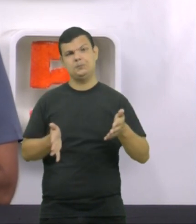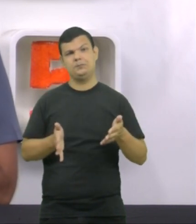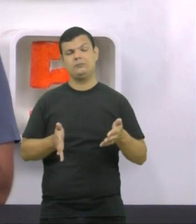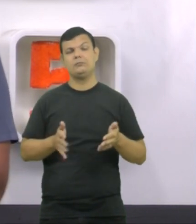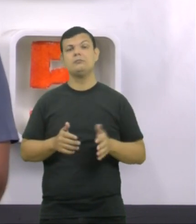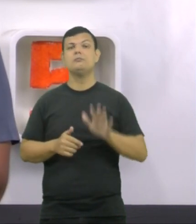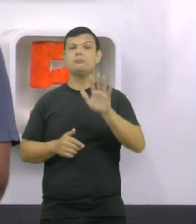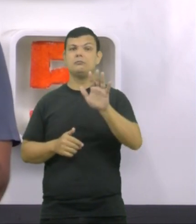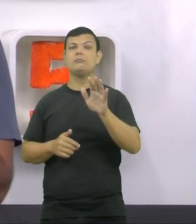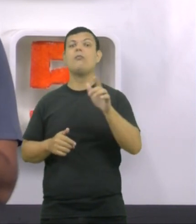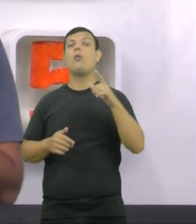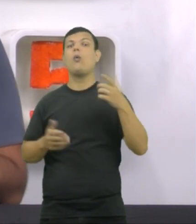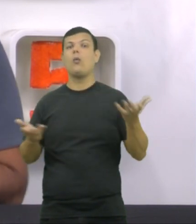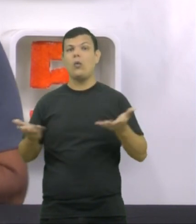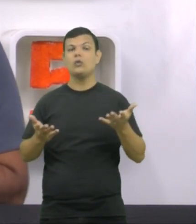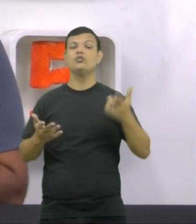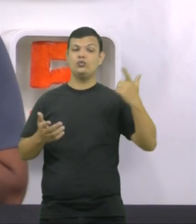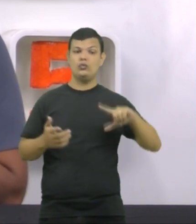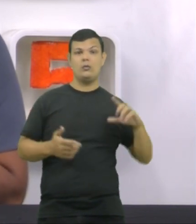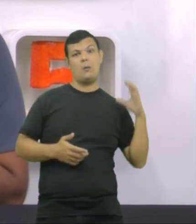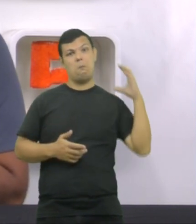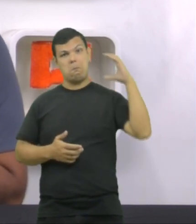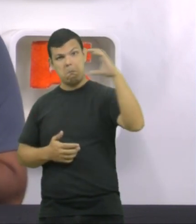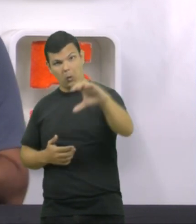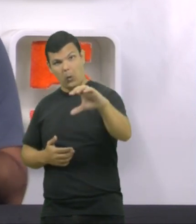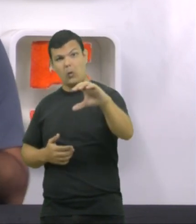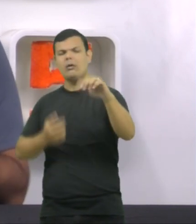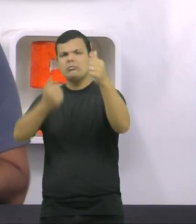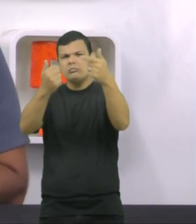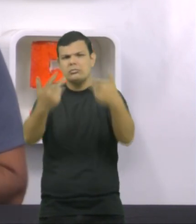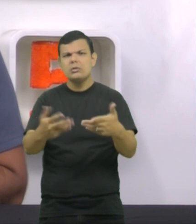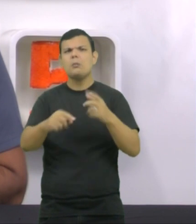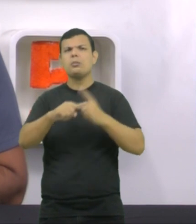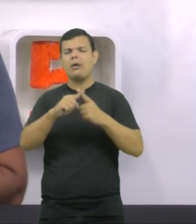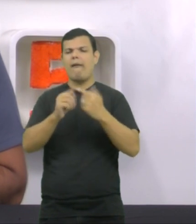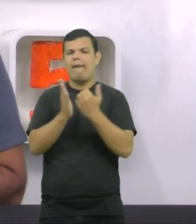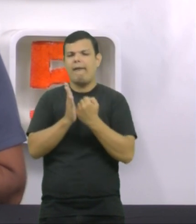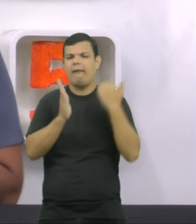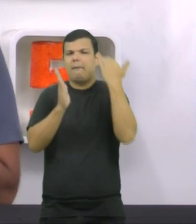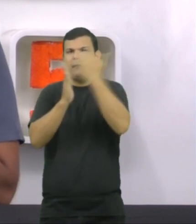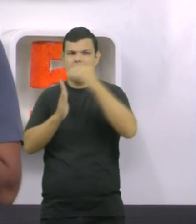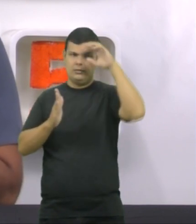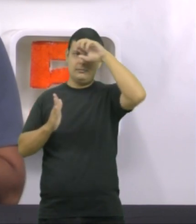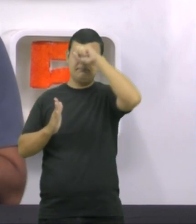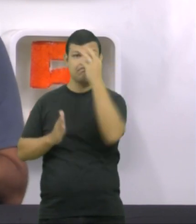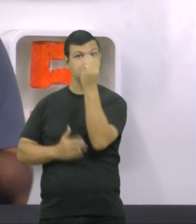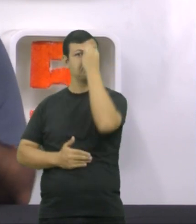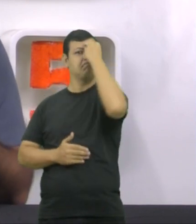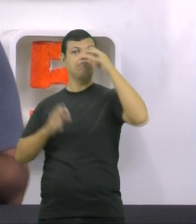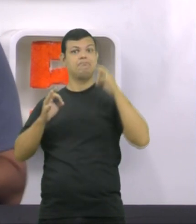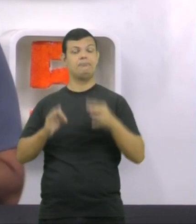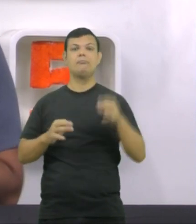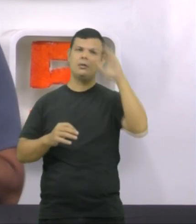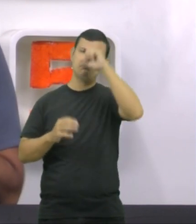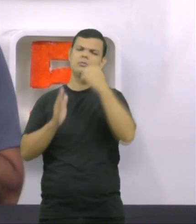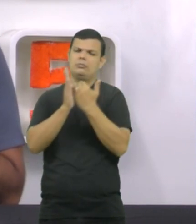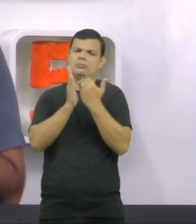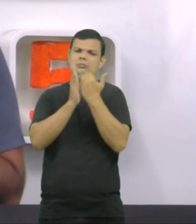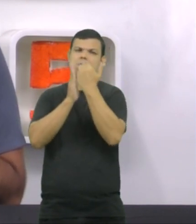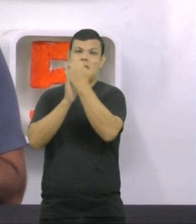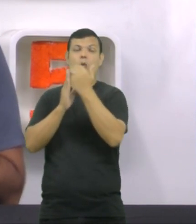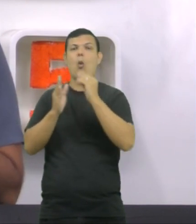tá certo? E por isso eu trouxe ele de volta, para que a gente possa consolidar a nossa aprendizagem e aprender um pouco mais